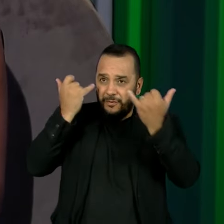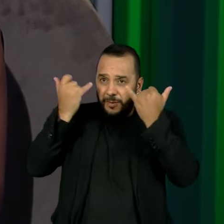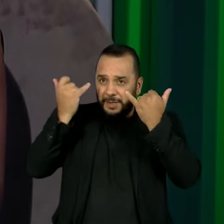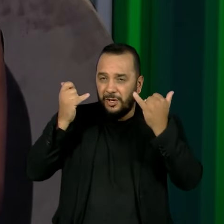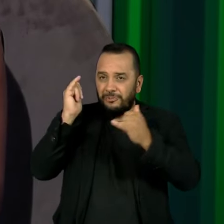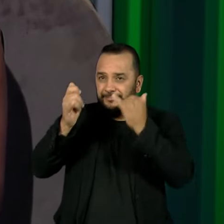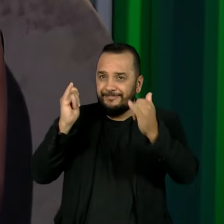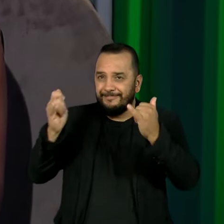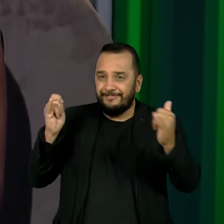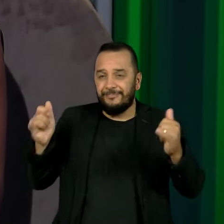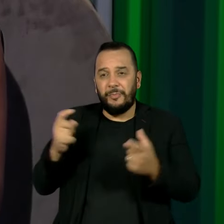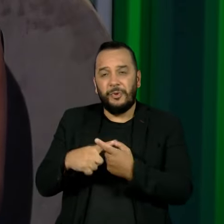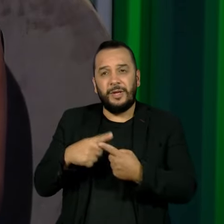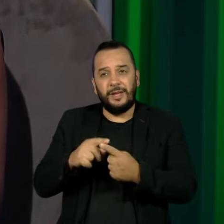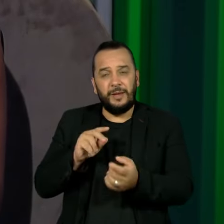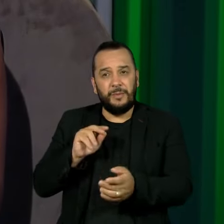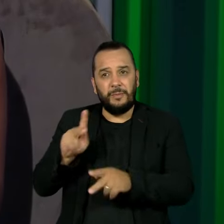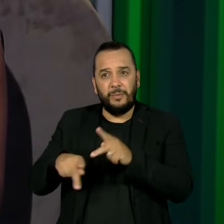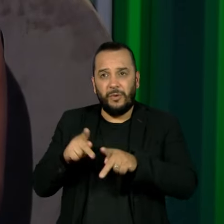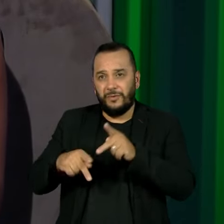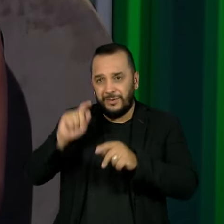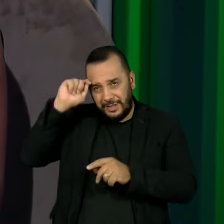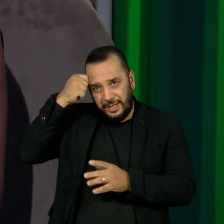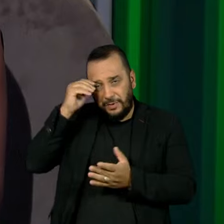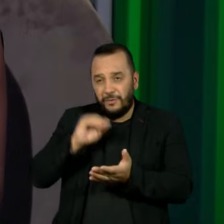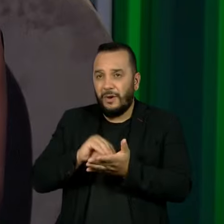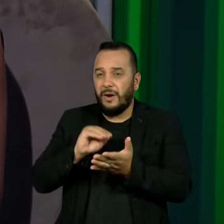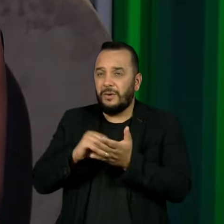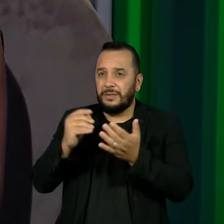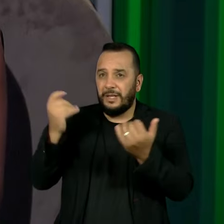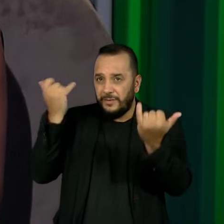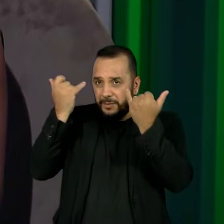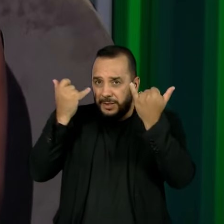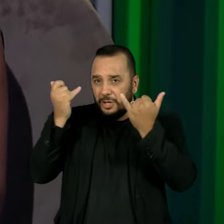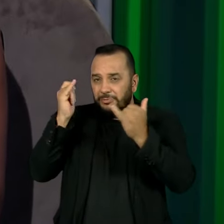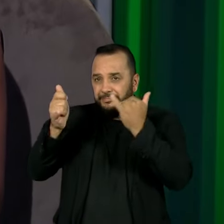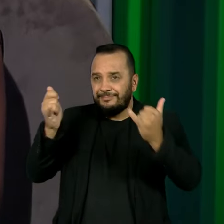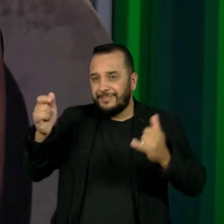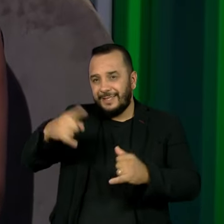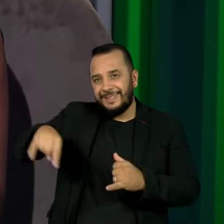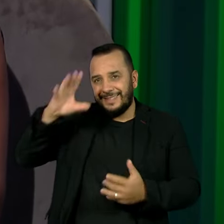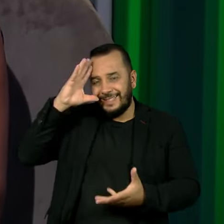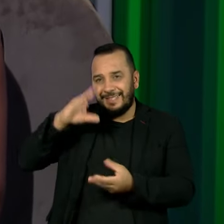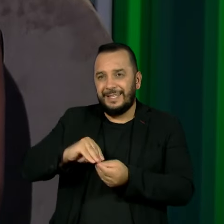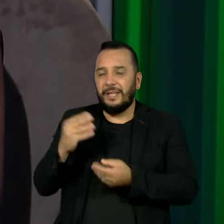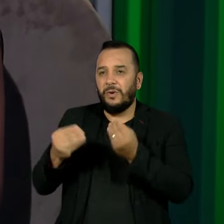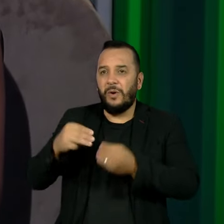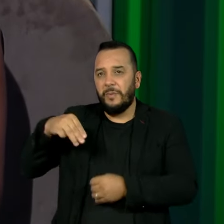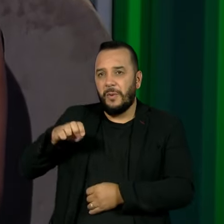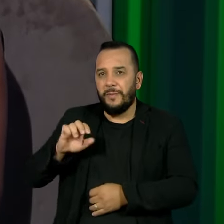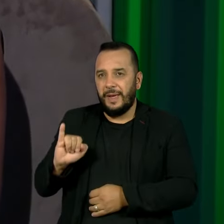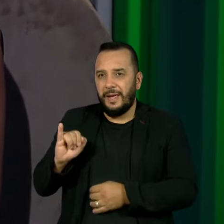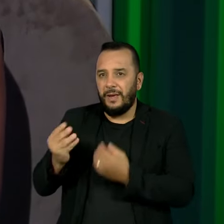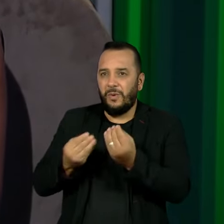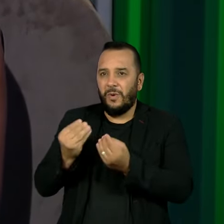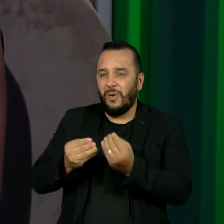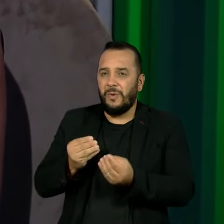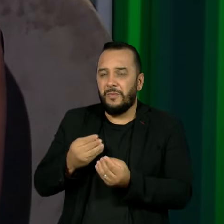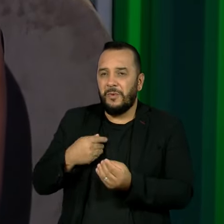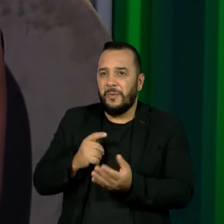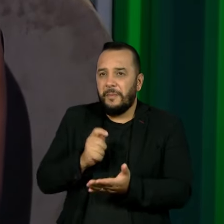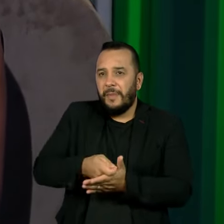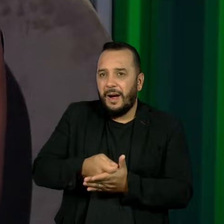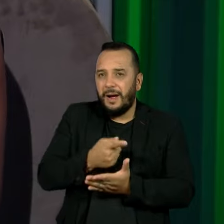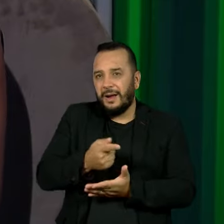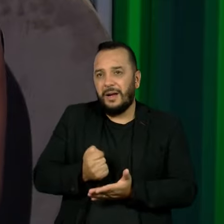essa população tem muita carência de informação e de entender de fato, né, o que é o MEI, como contribui, como que isso